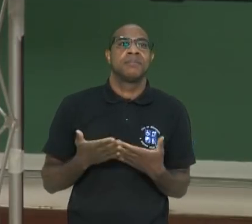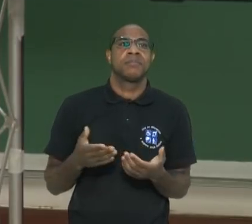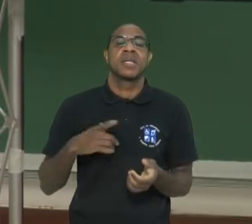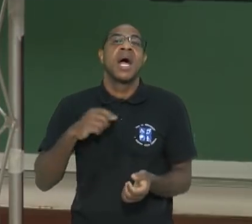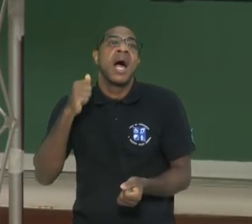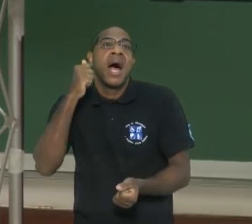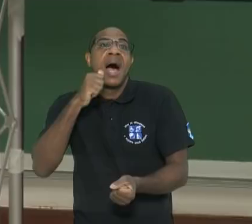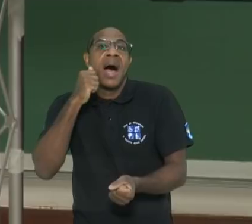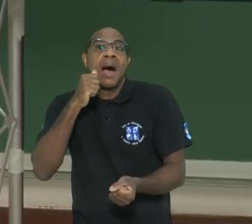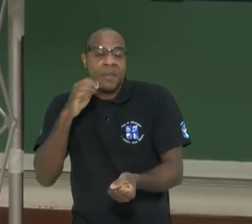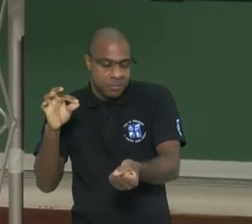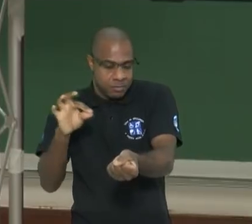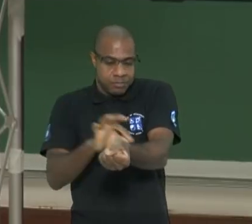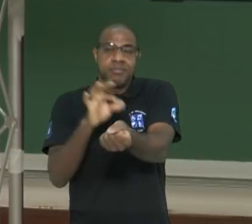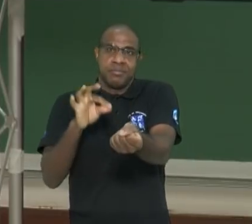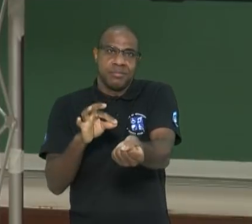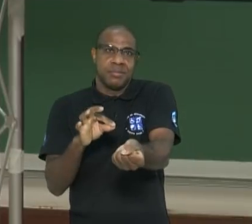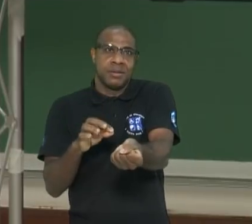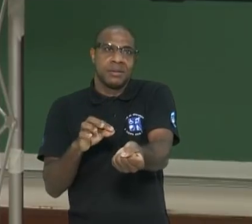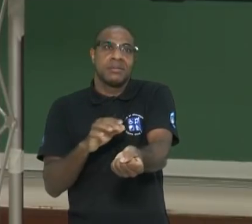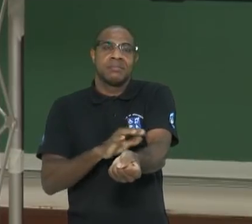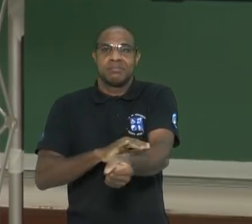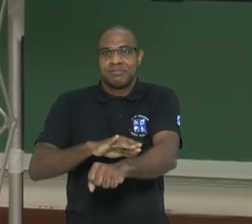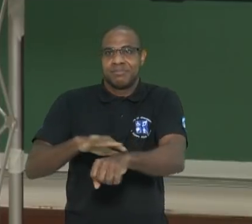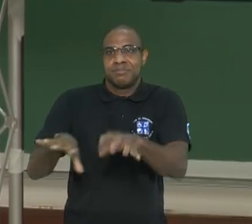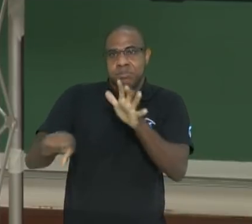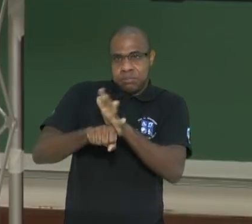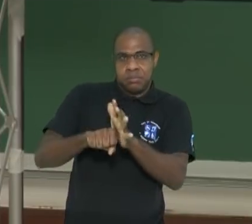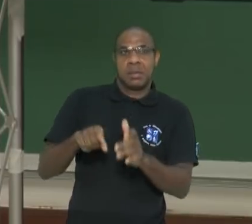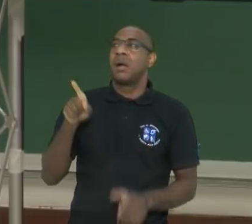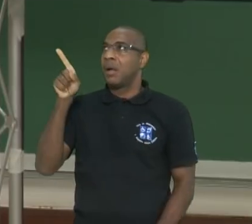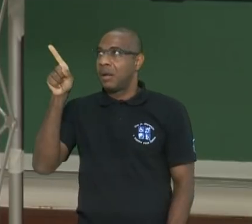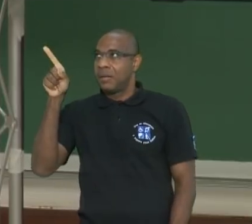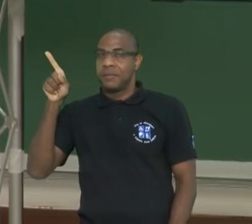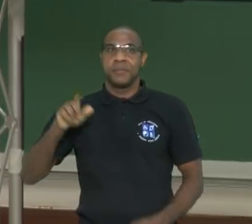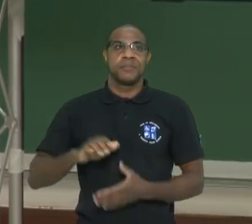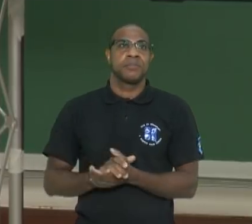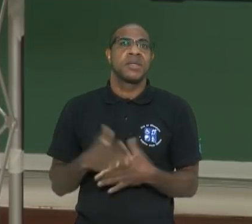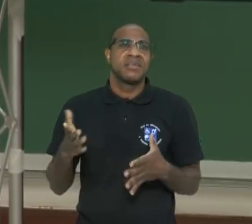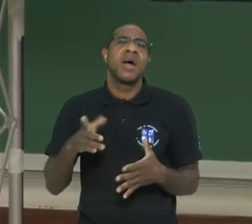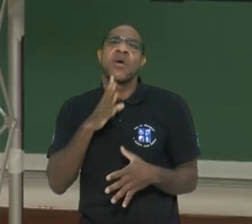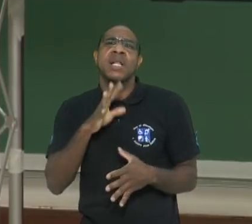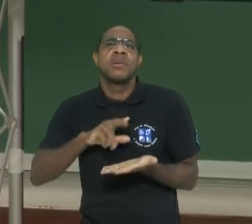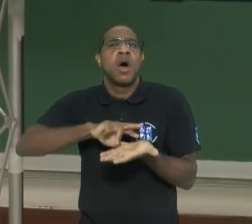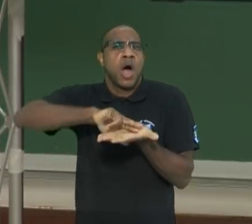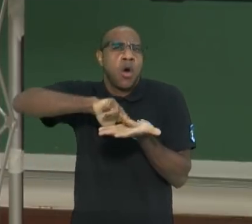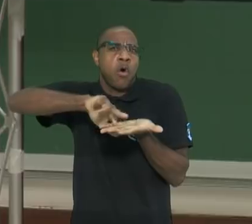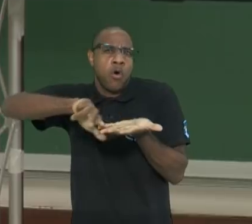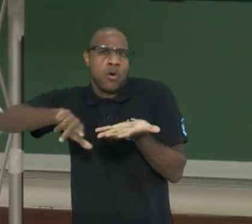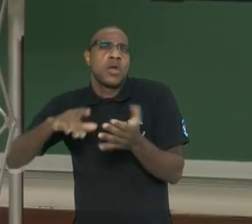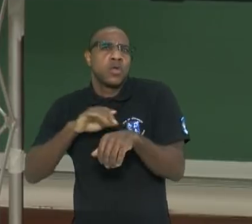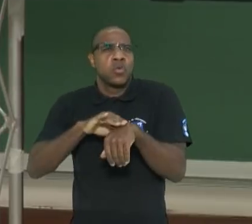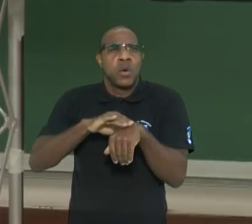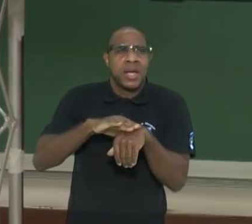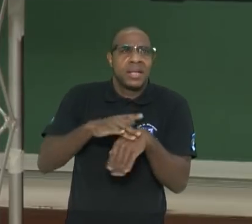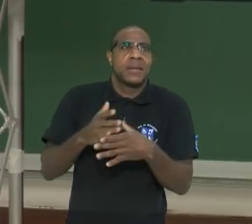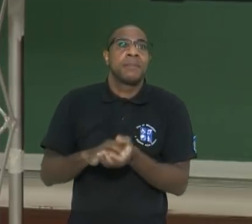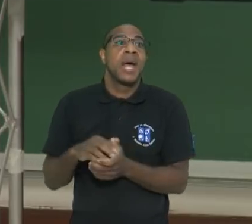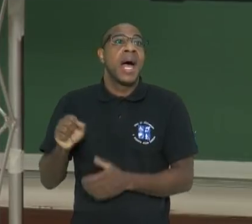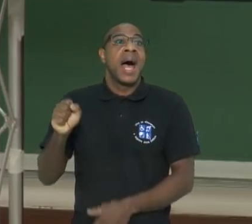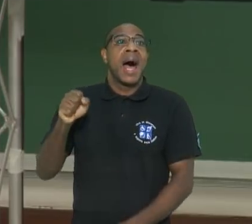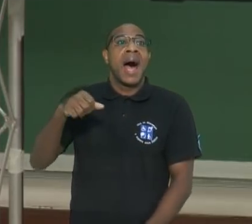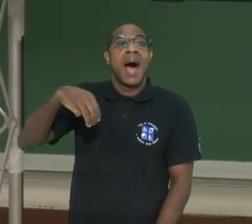que é hematófago. Conhecemos algumas doenças já que falamos de mosquitos que são transmissores, né, pessoal? A malária é mais